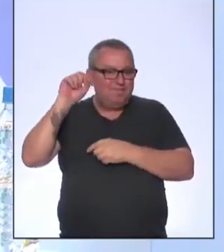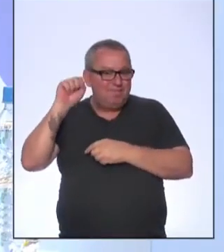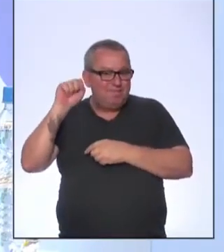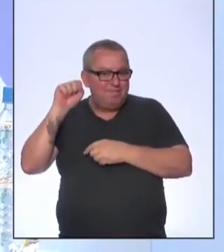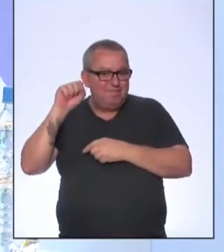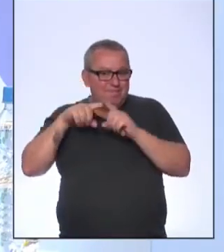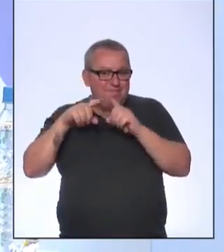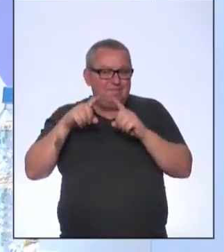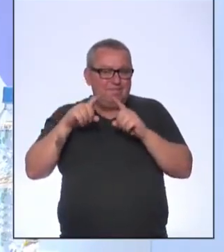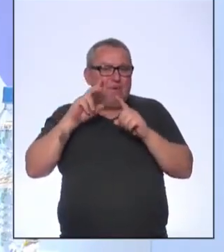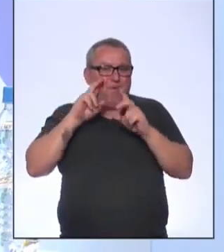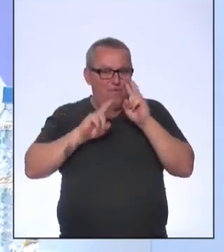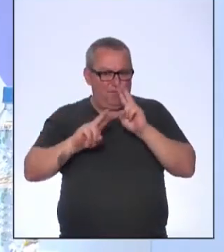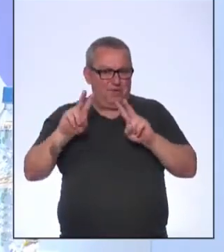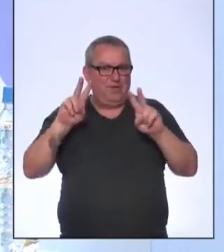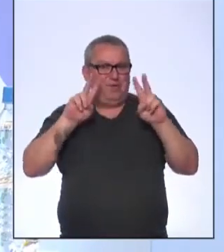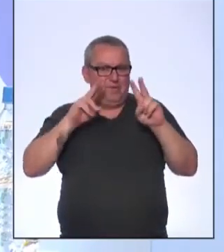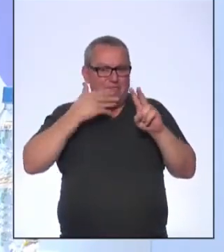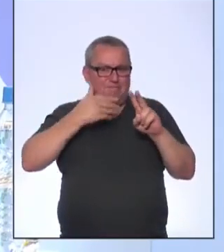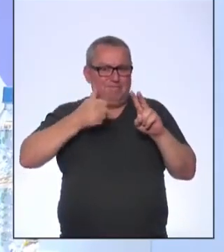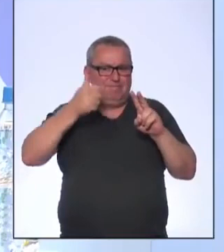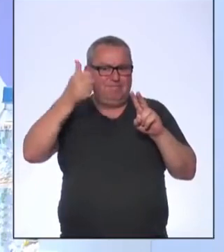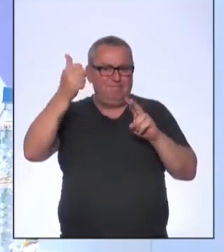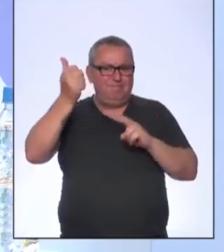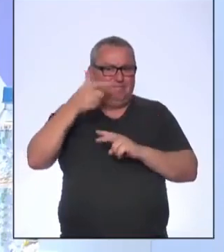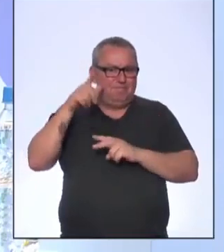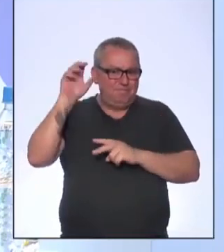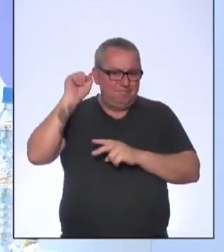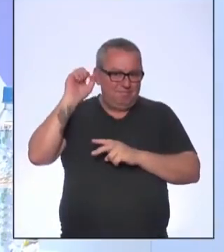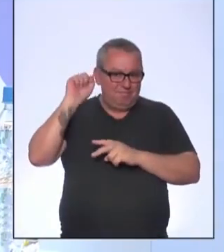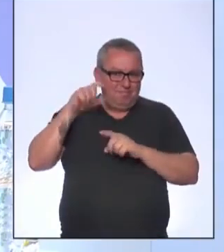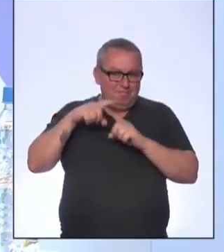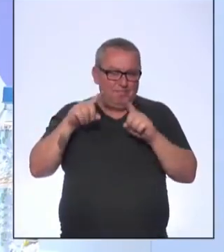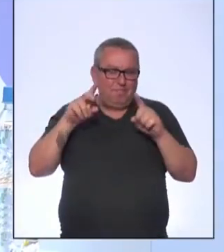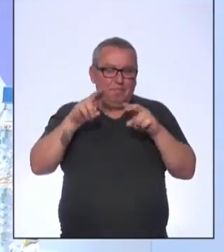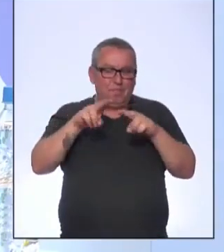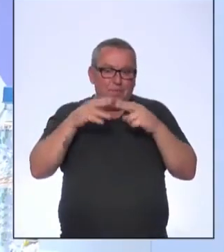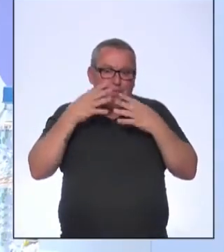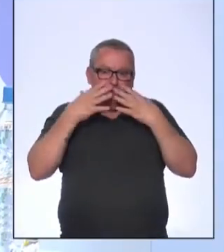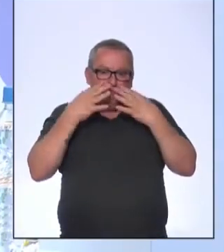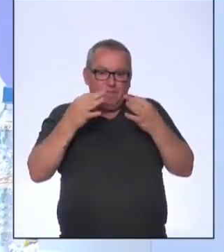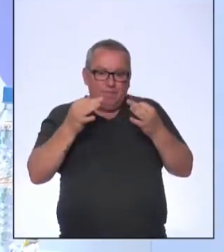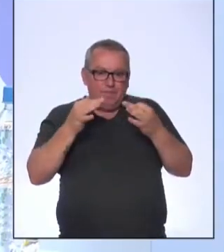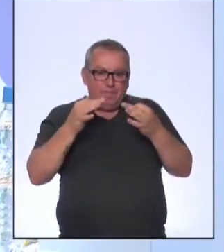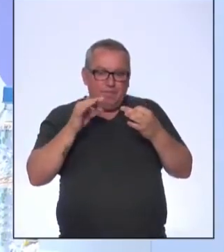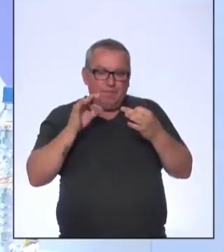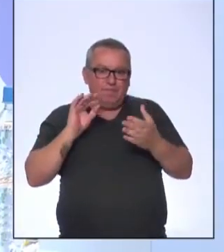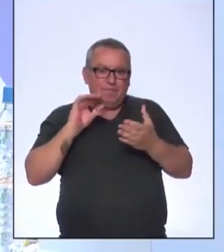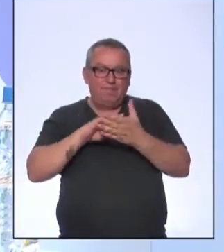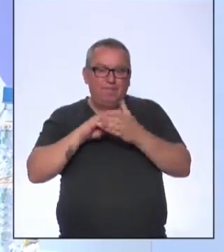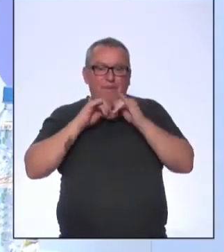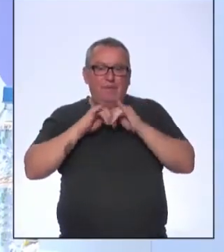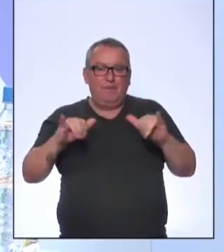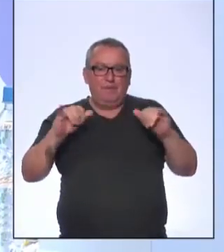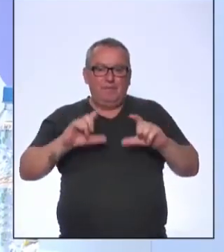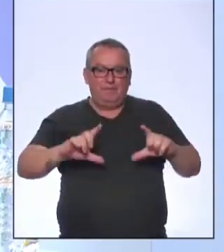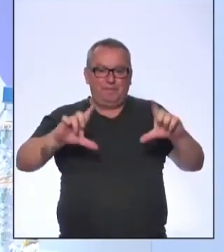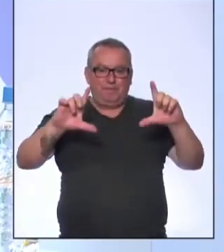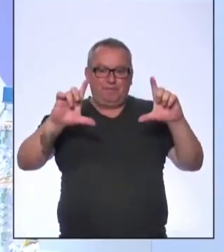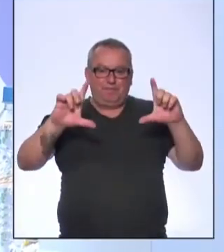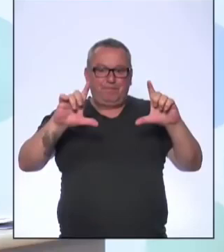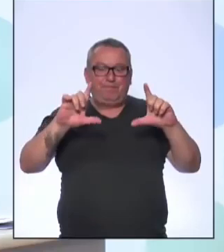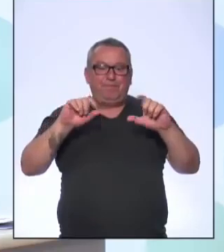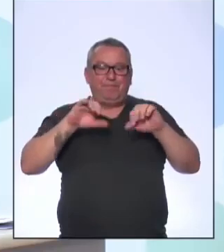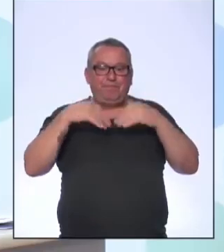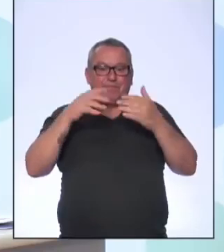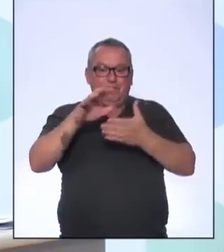mas normalmente é o visual, realmente acaba chamando a atenção. Por isso que até numa reportagem nós colocamos fotos, inclusive imagens. quando tem texto,